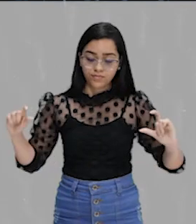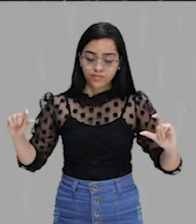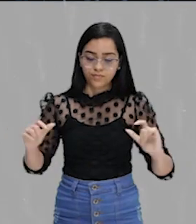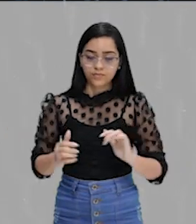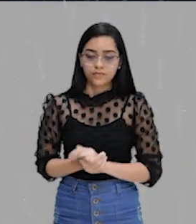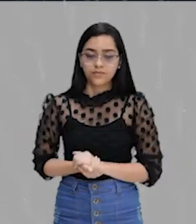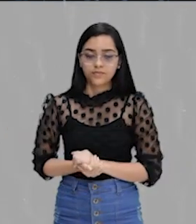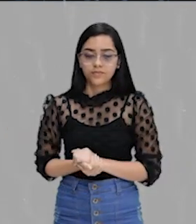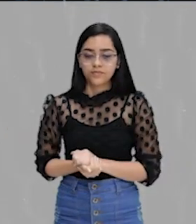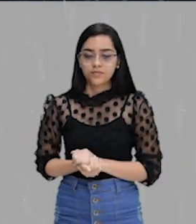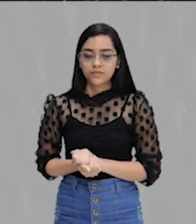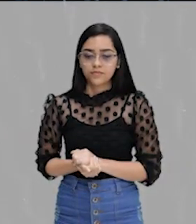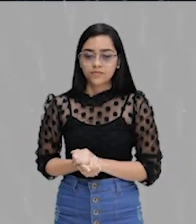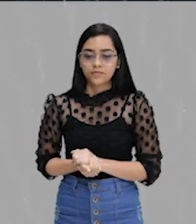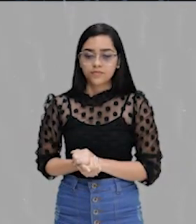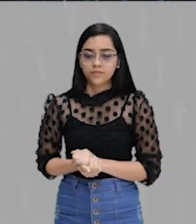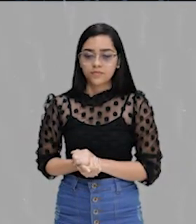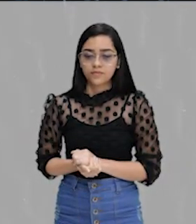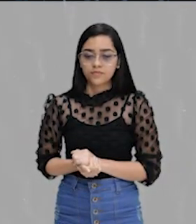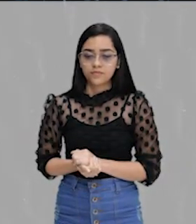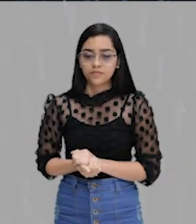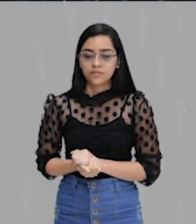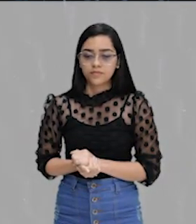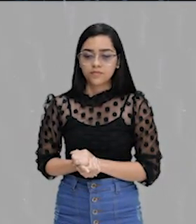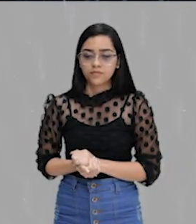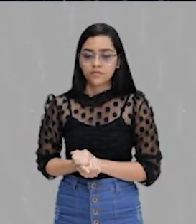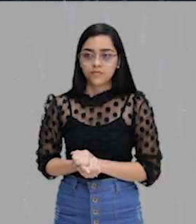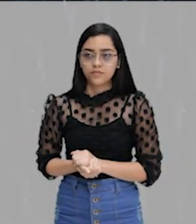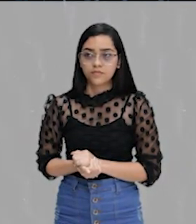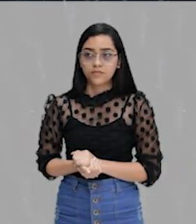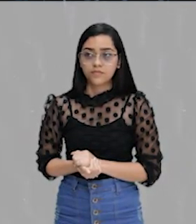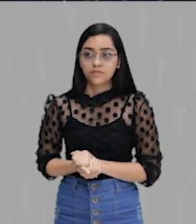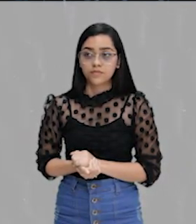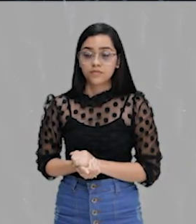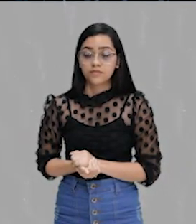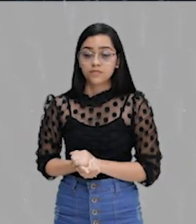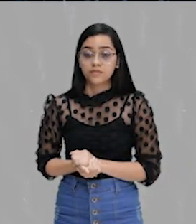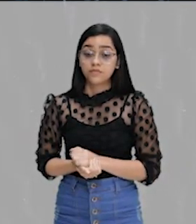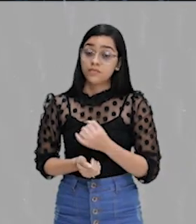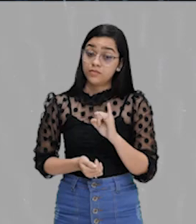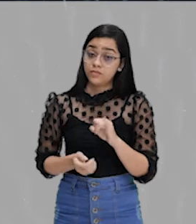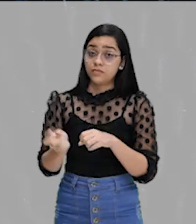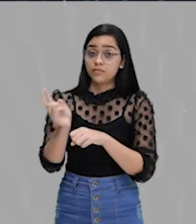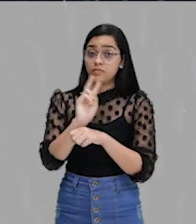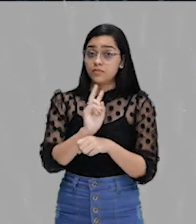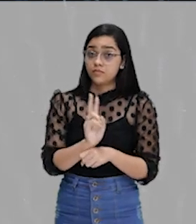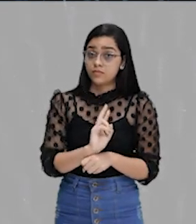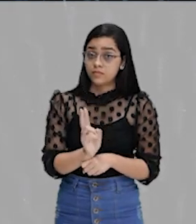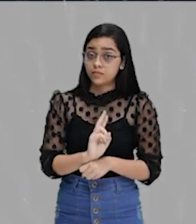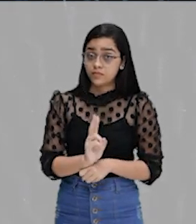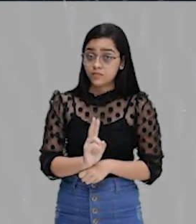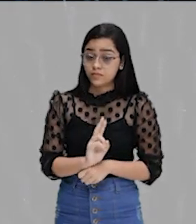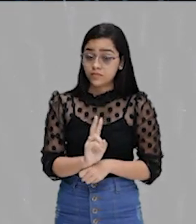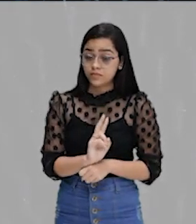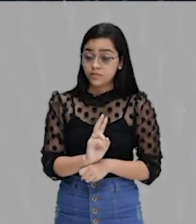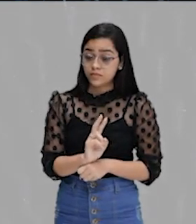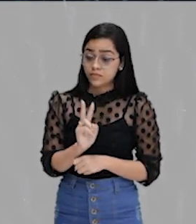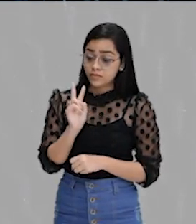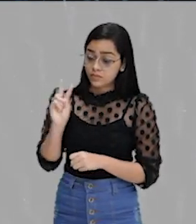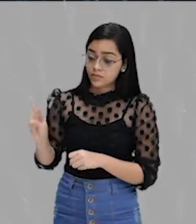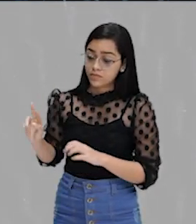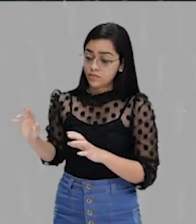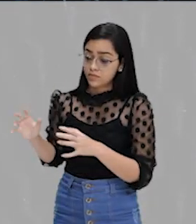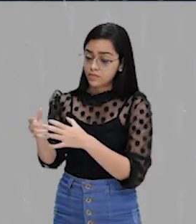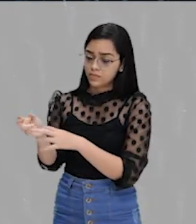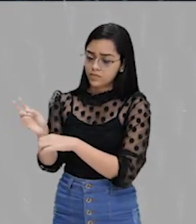o comando, basicamente, da questão. E a operação, se ela está vigiando a oposição, se ela